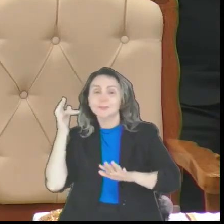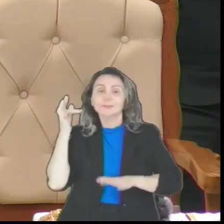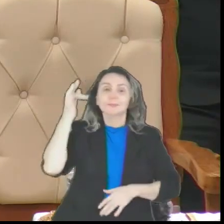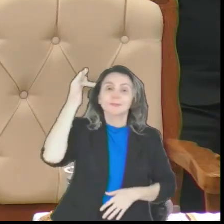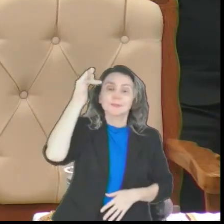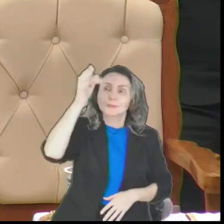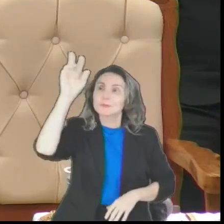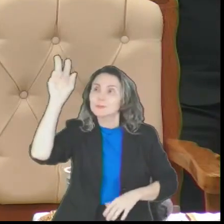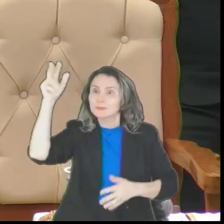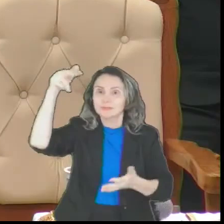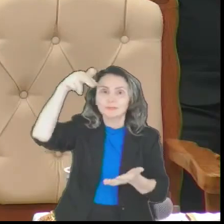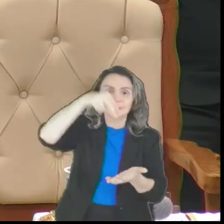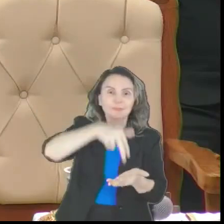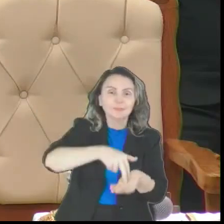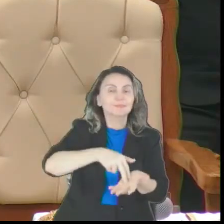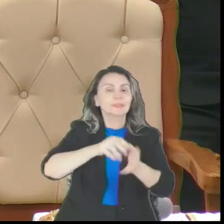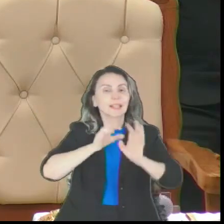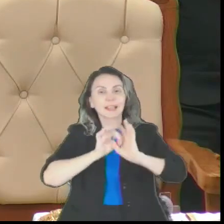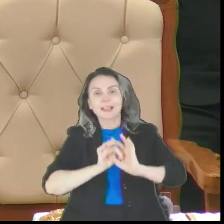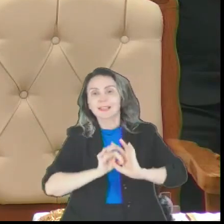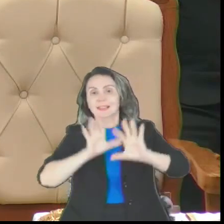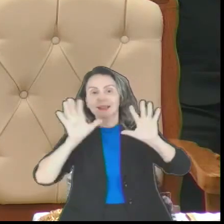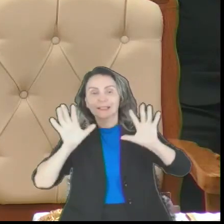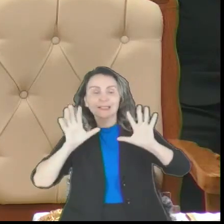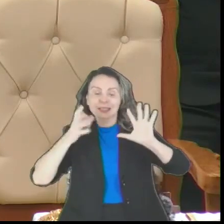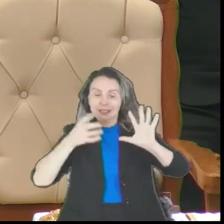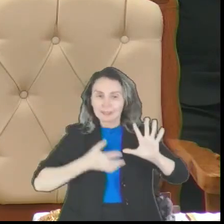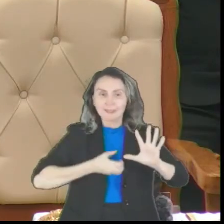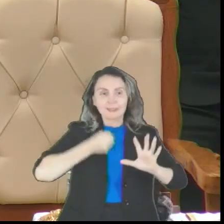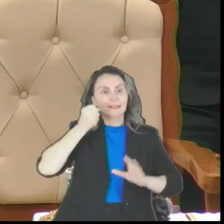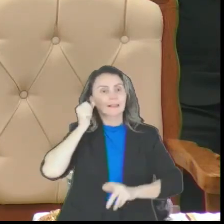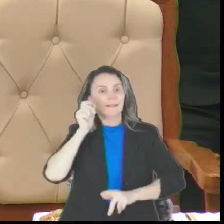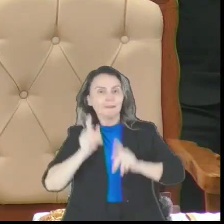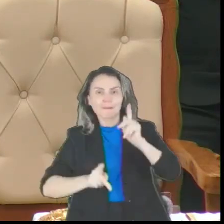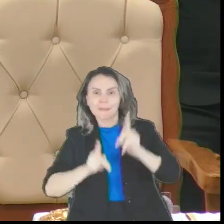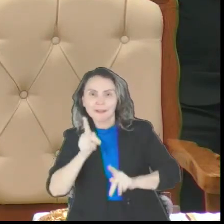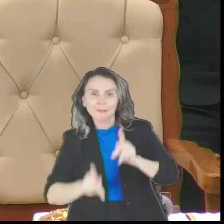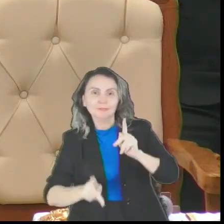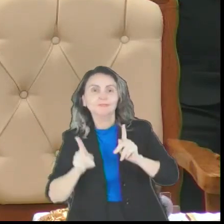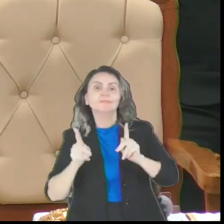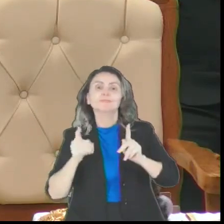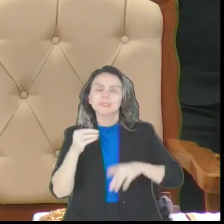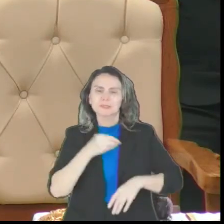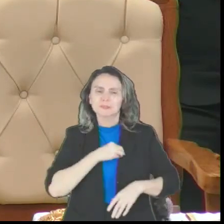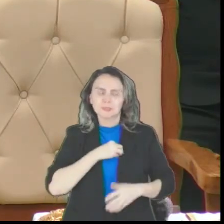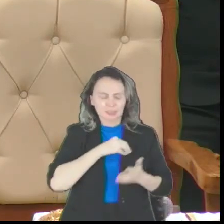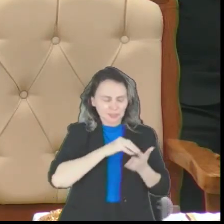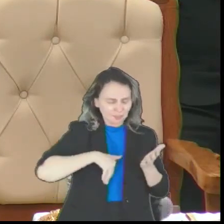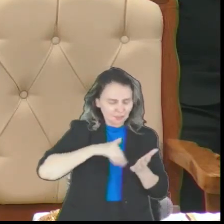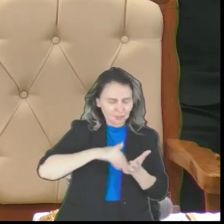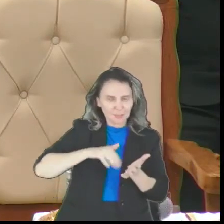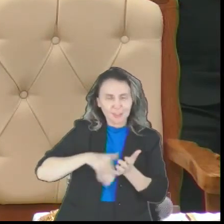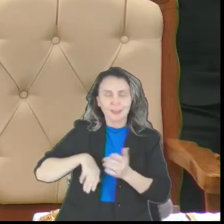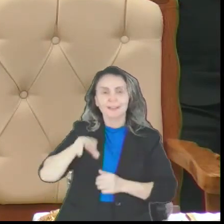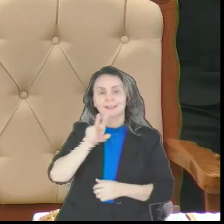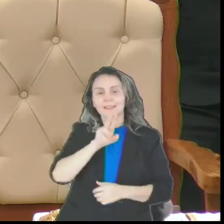reinar, que iria remir, salvar o povo da escravidão do pecado, para que o nome de Deus